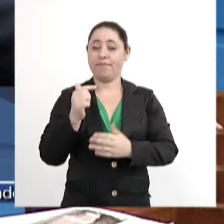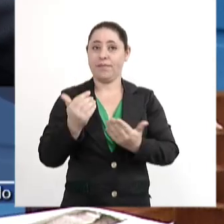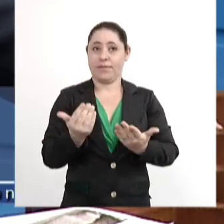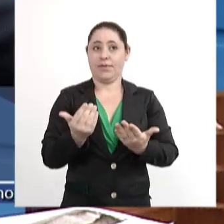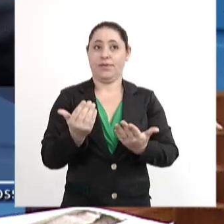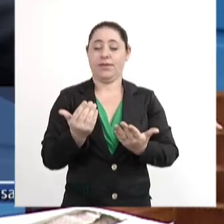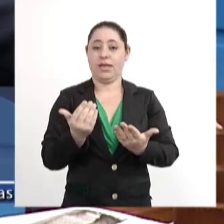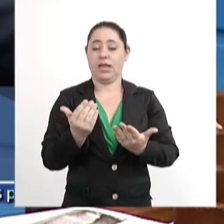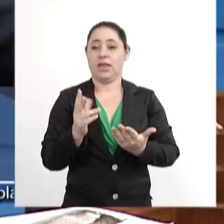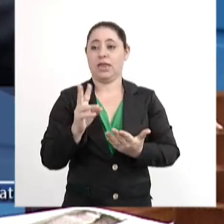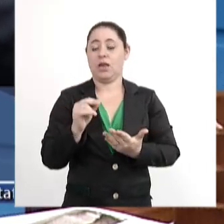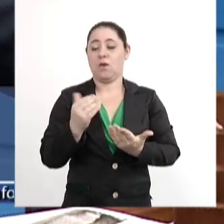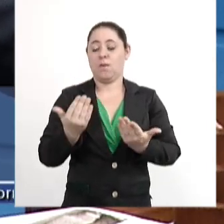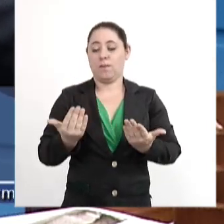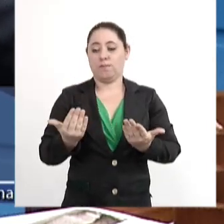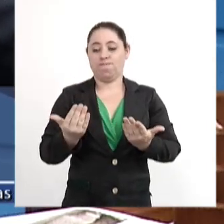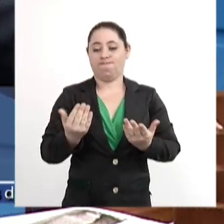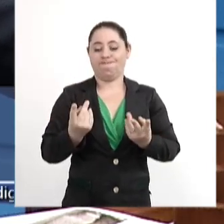não